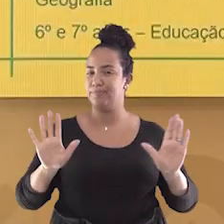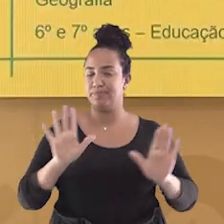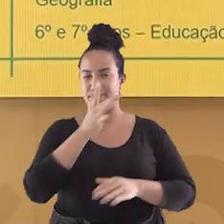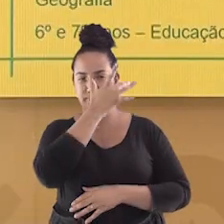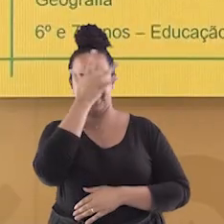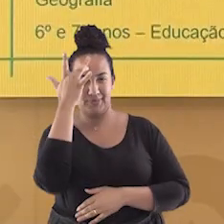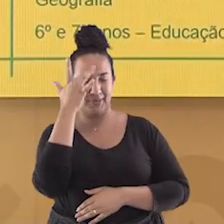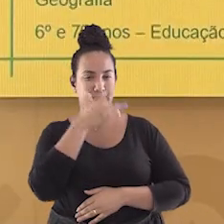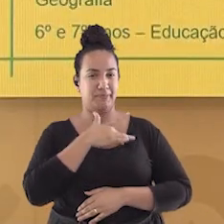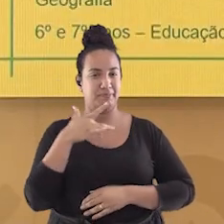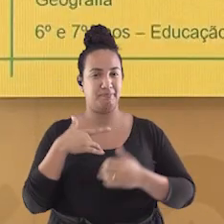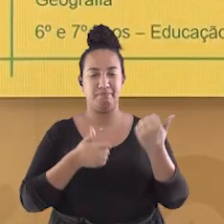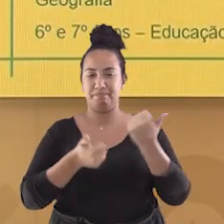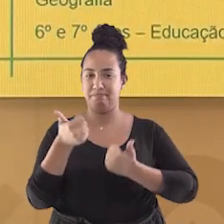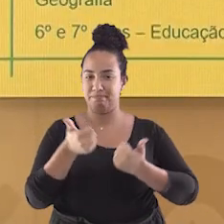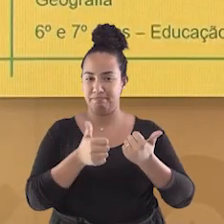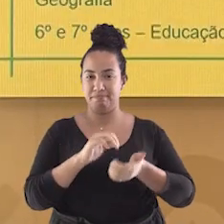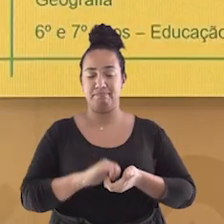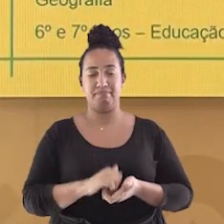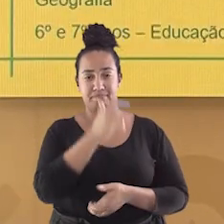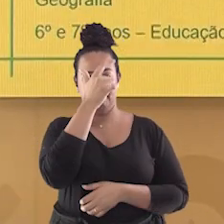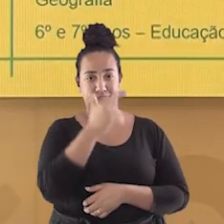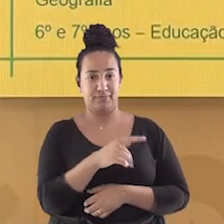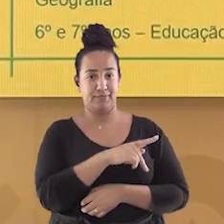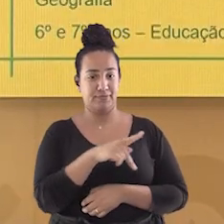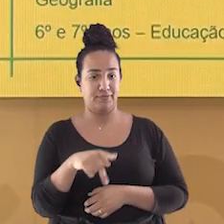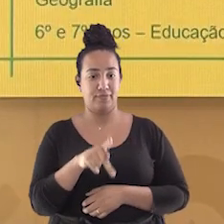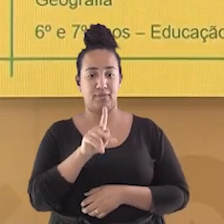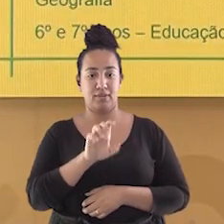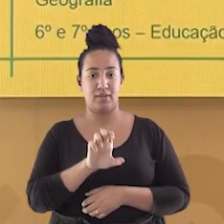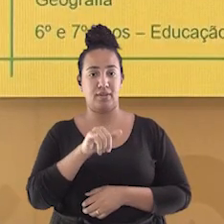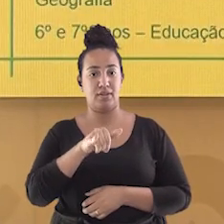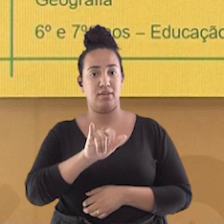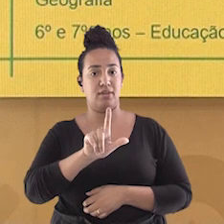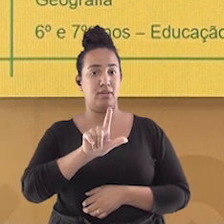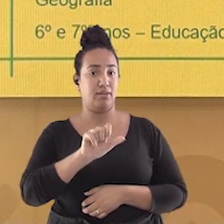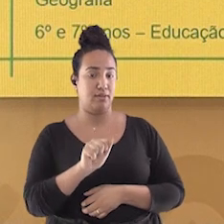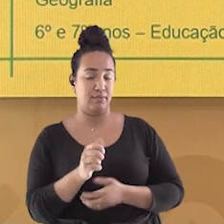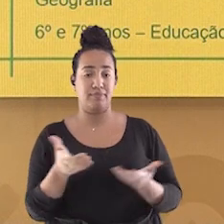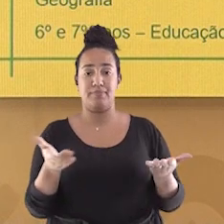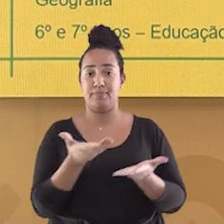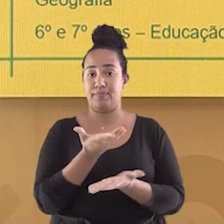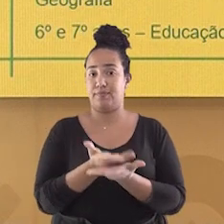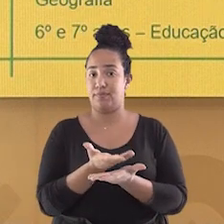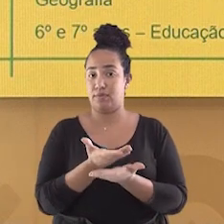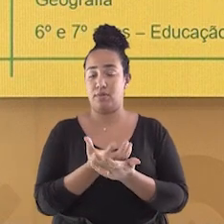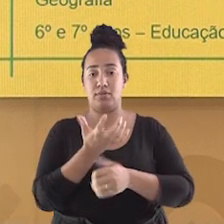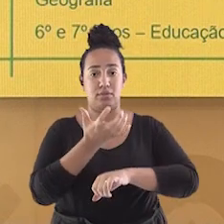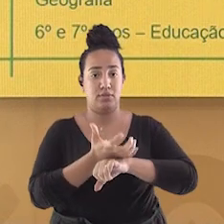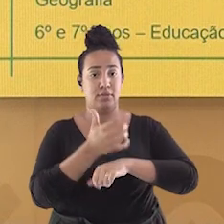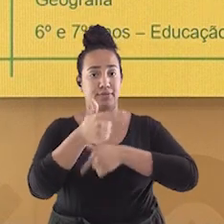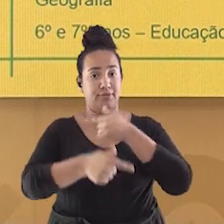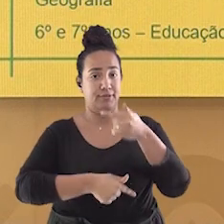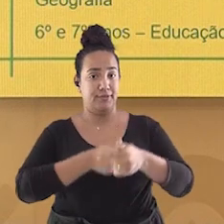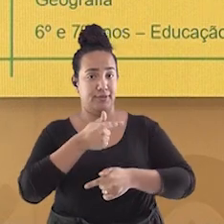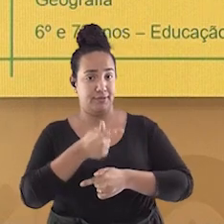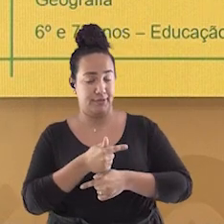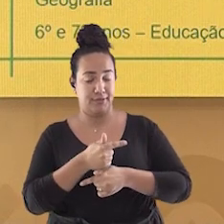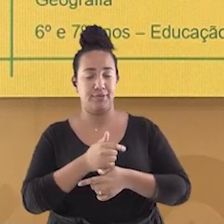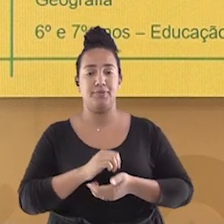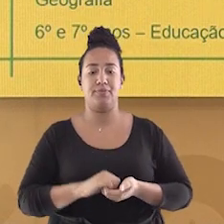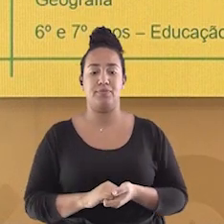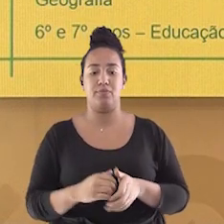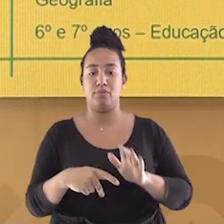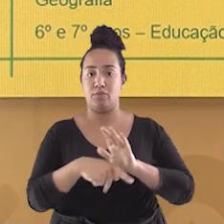Olá pessoal, tudo bem com vocês? Eu sou a professora Keila e essa é a nossa aula da disciplina de